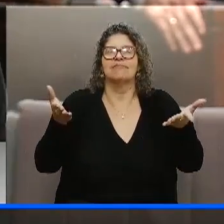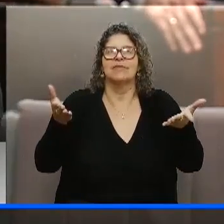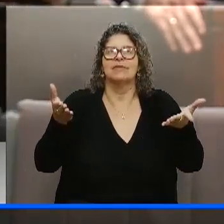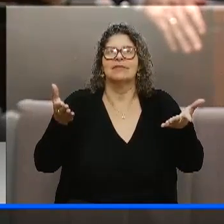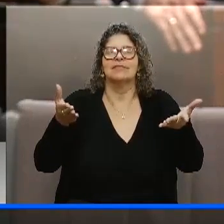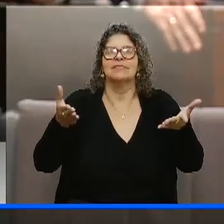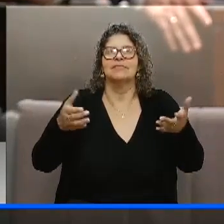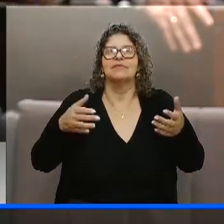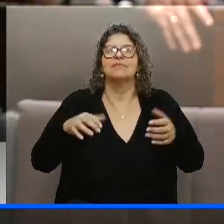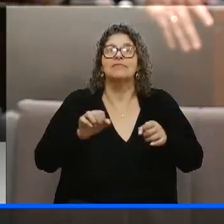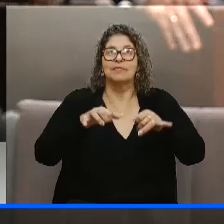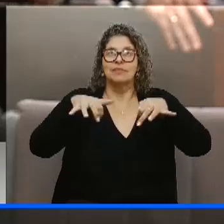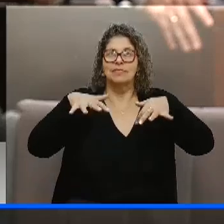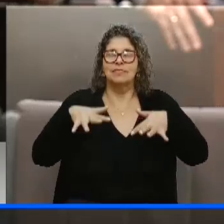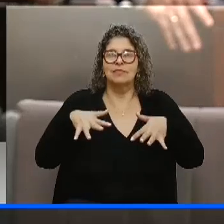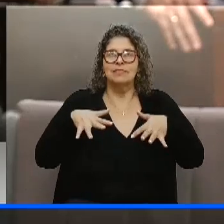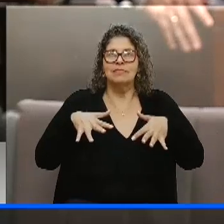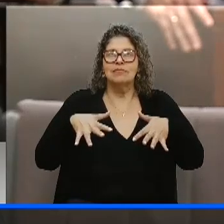parlamento